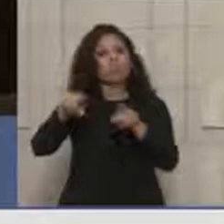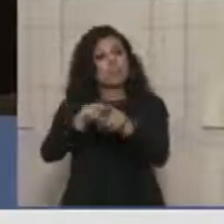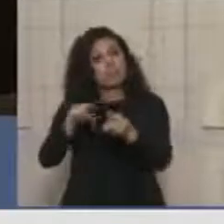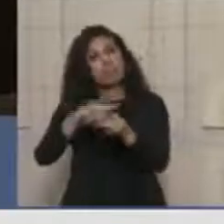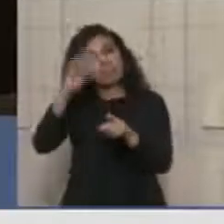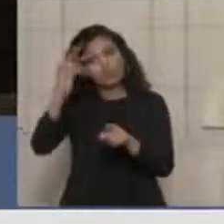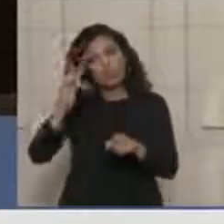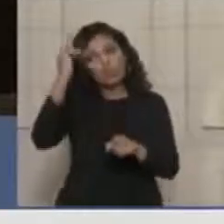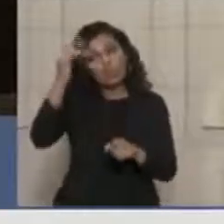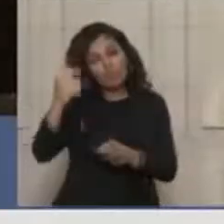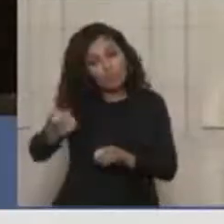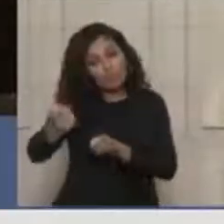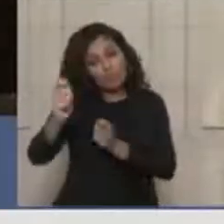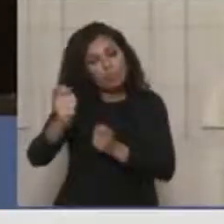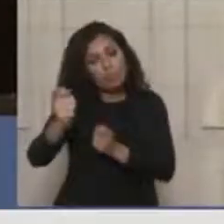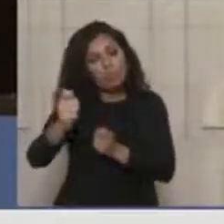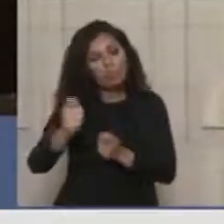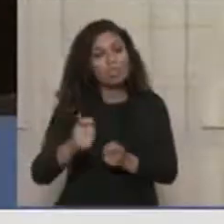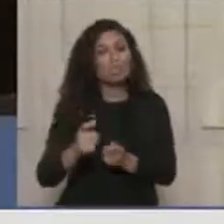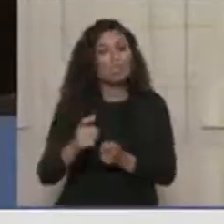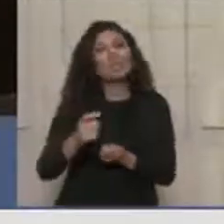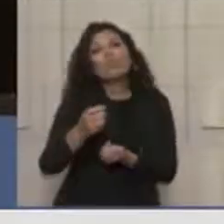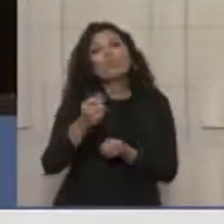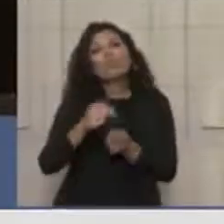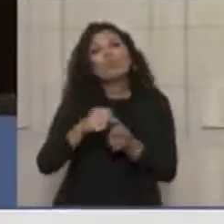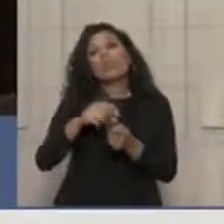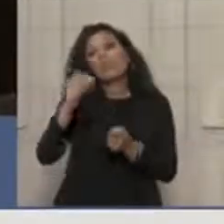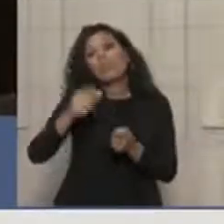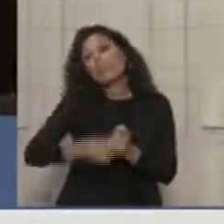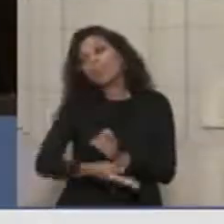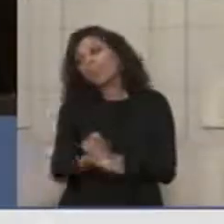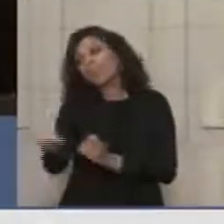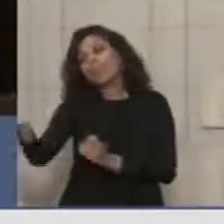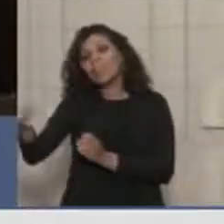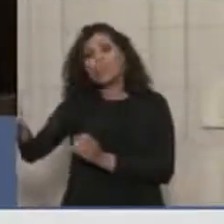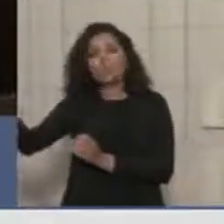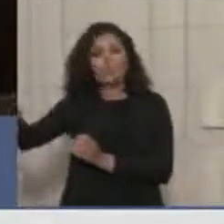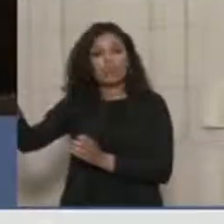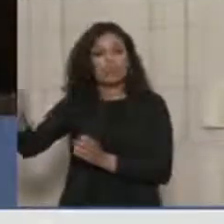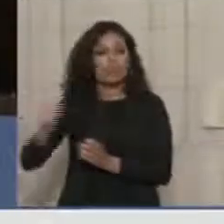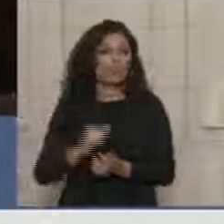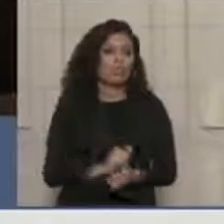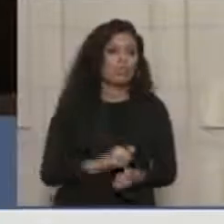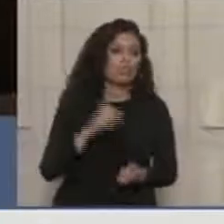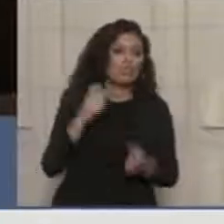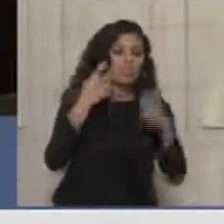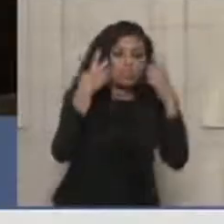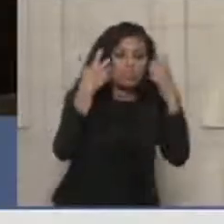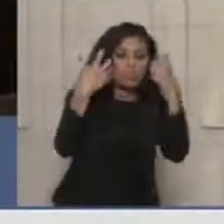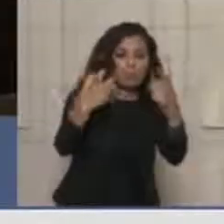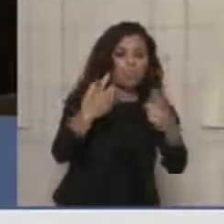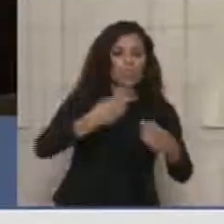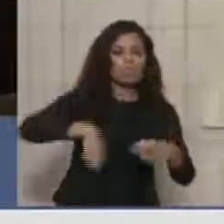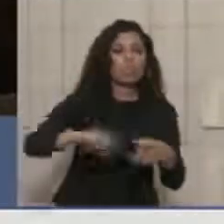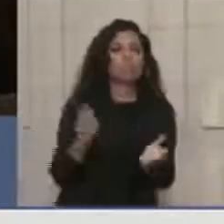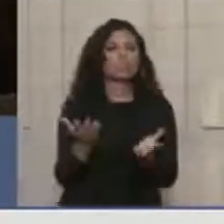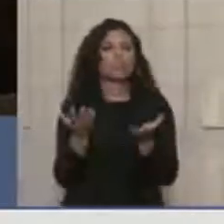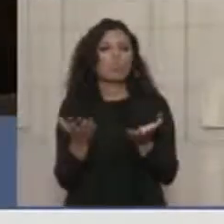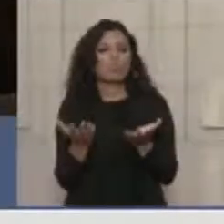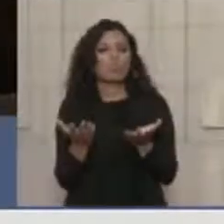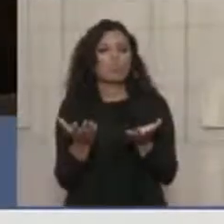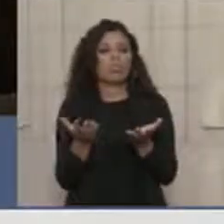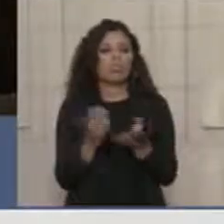seriam pescadores também, acabam descambando para outros caminhos. Então, é uma guerra que a gente quer comprar.